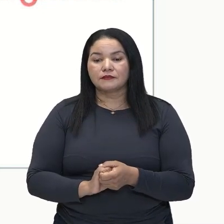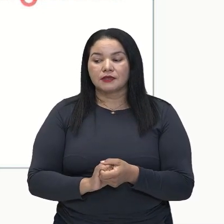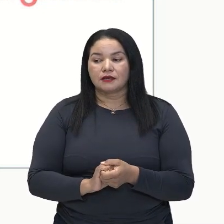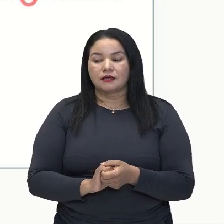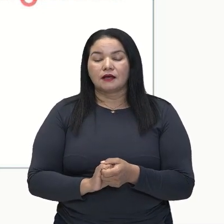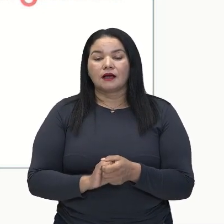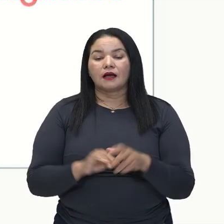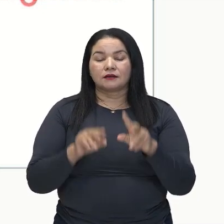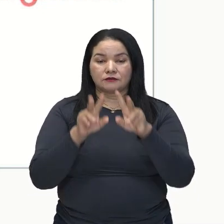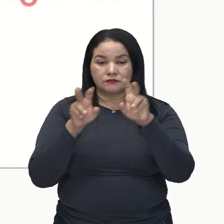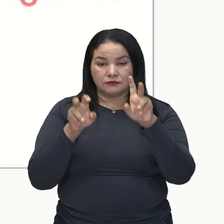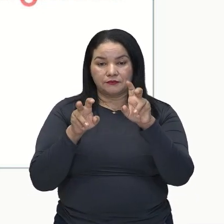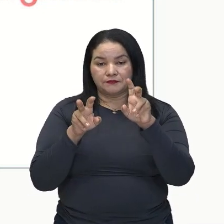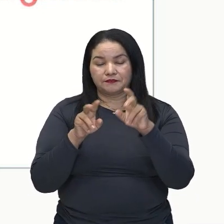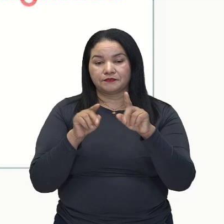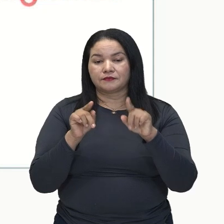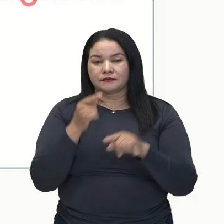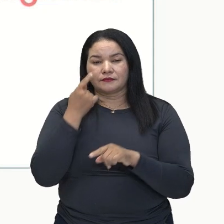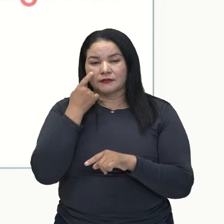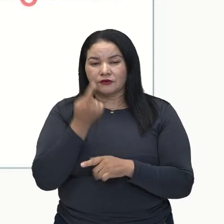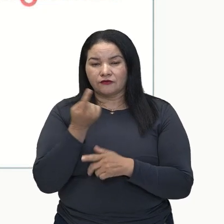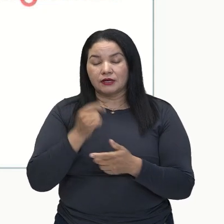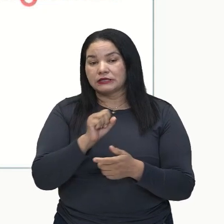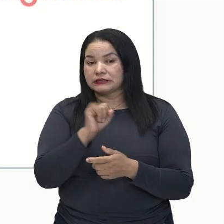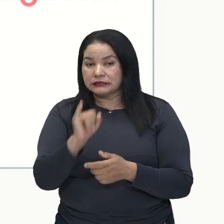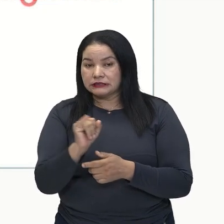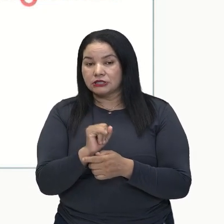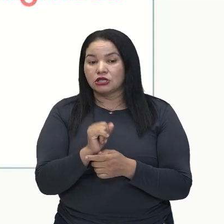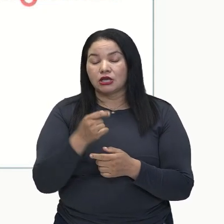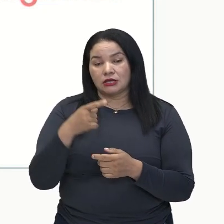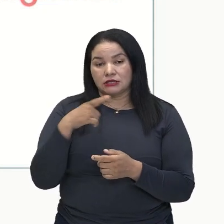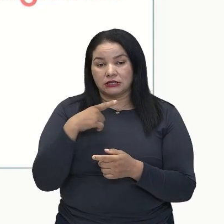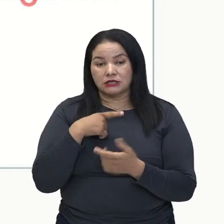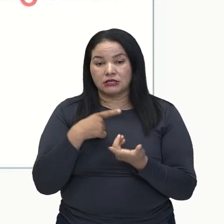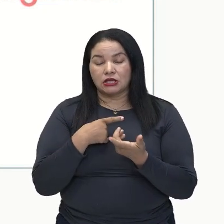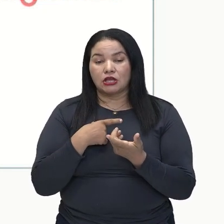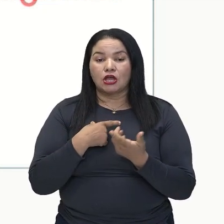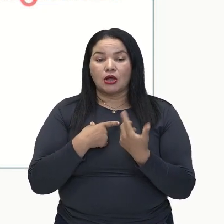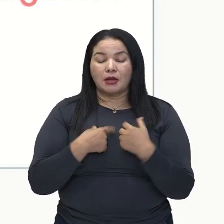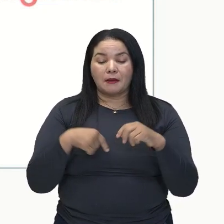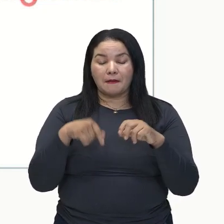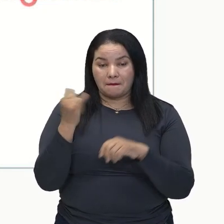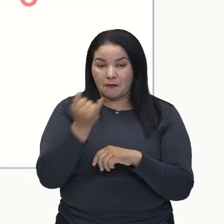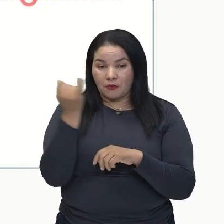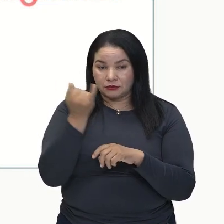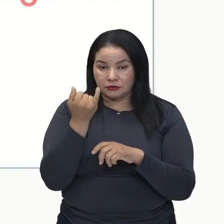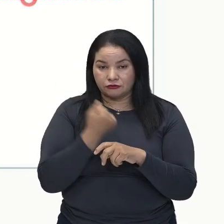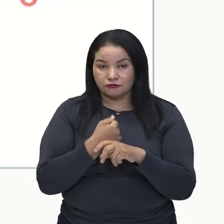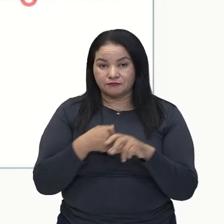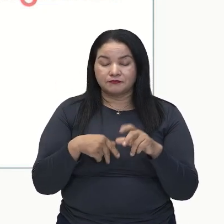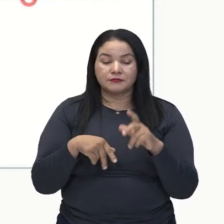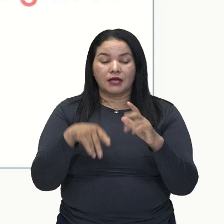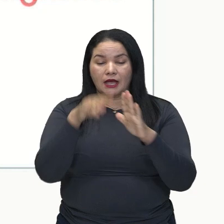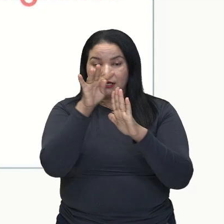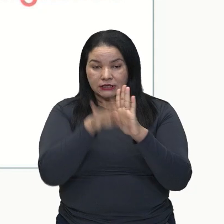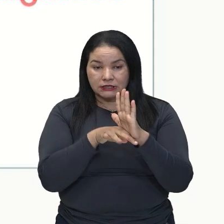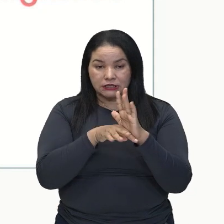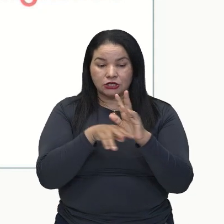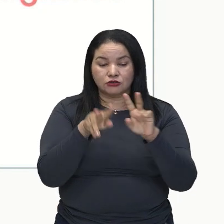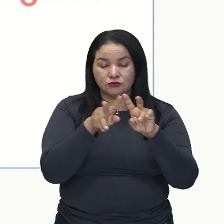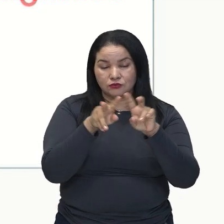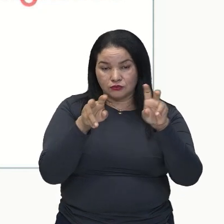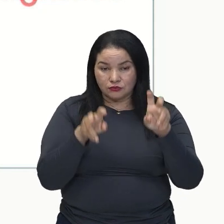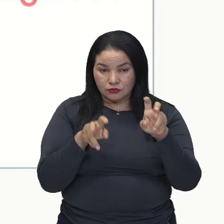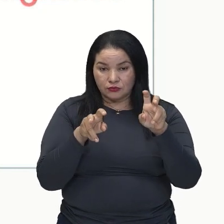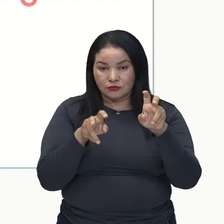estou trazendo partes importantes, então eu posso sim extrair citações, partes daquele texto que são muito importantes